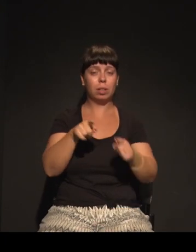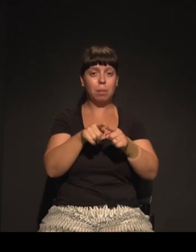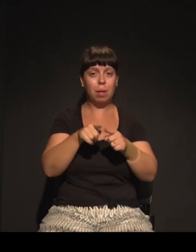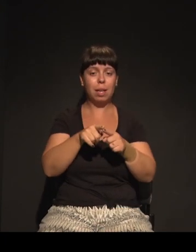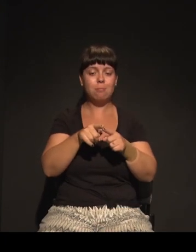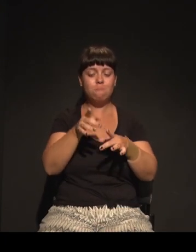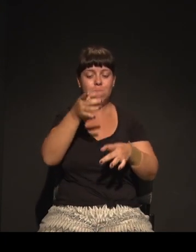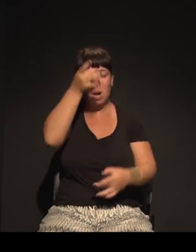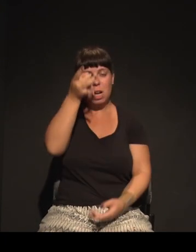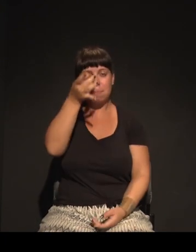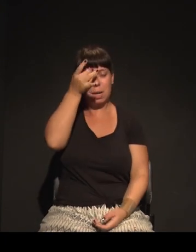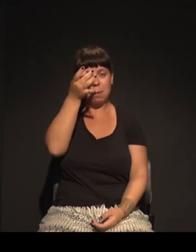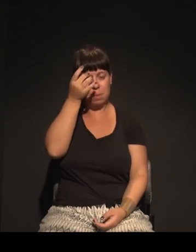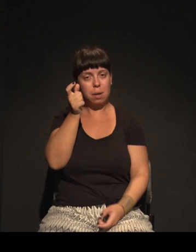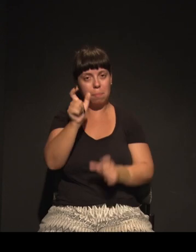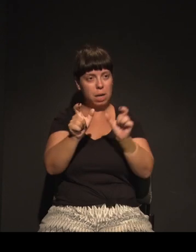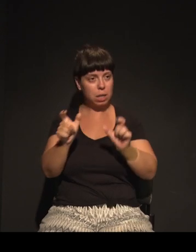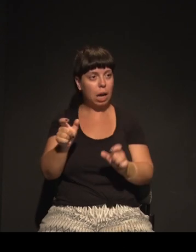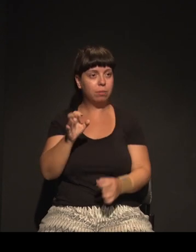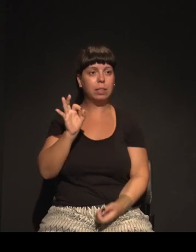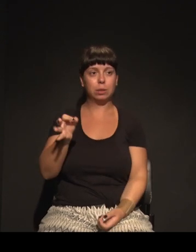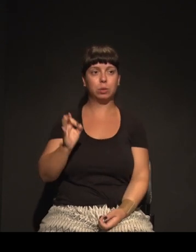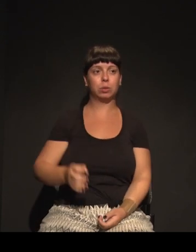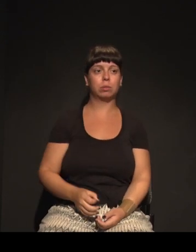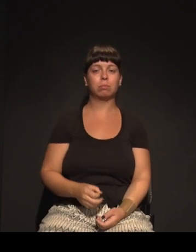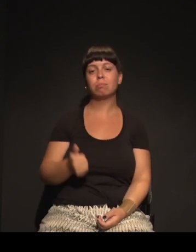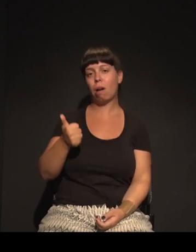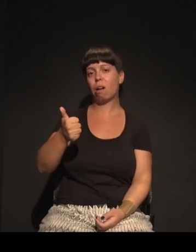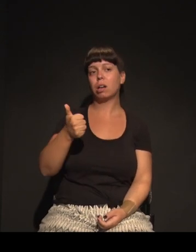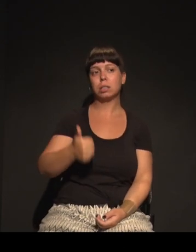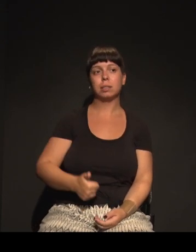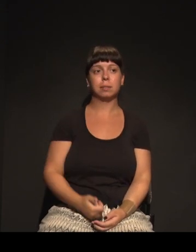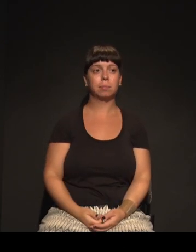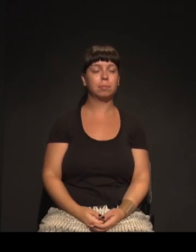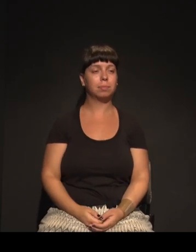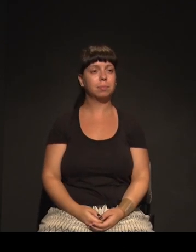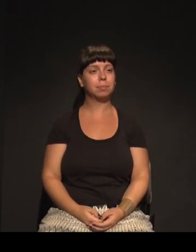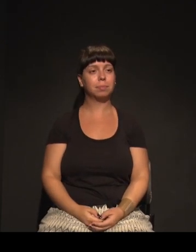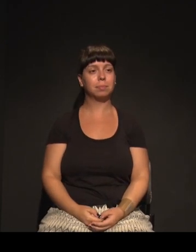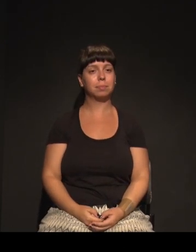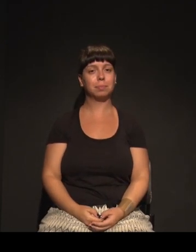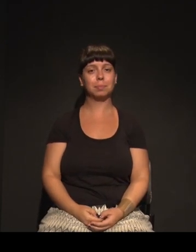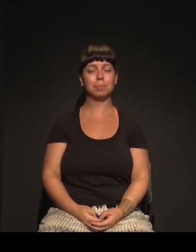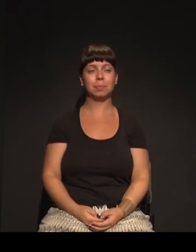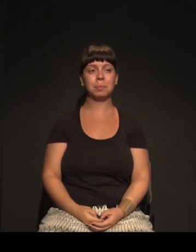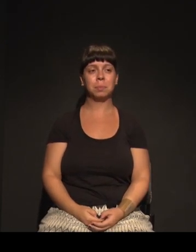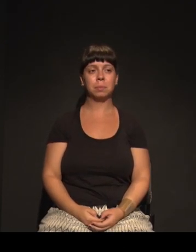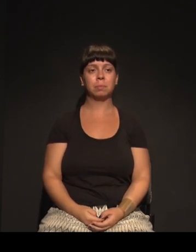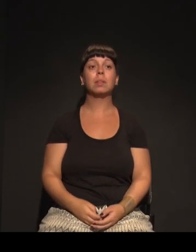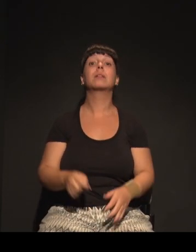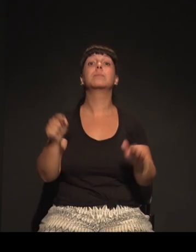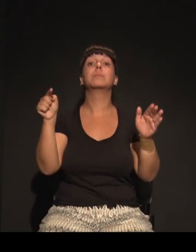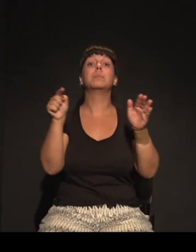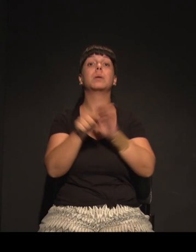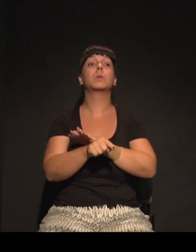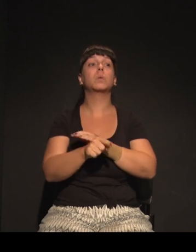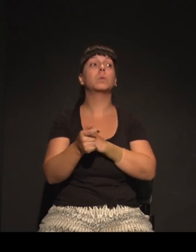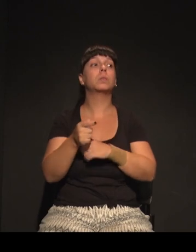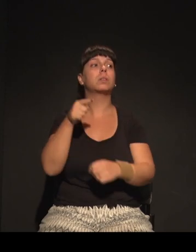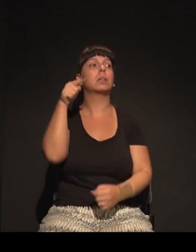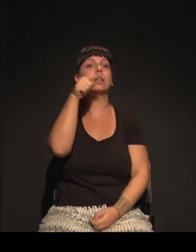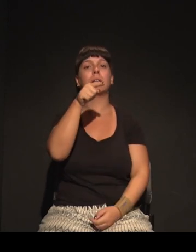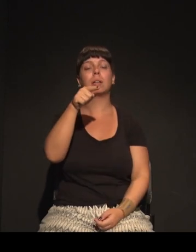palavras e isso é bacana a uma pena mais uma pergunta aqui pro